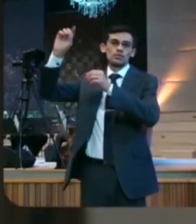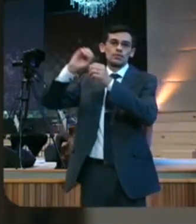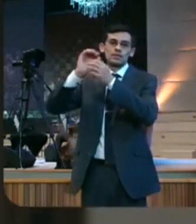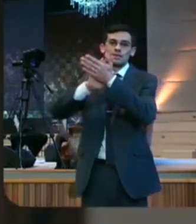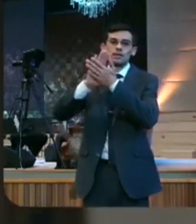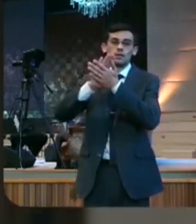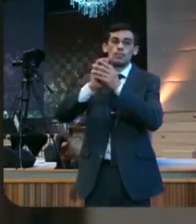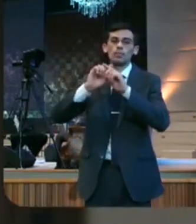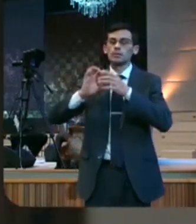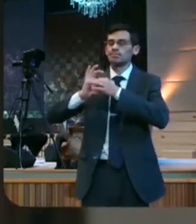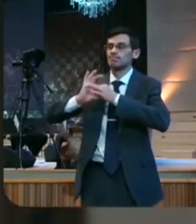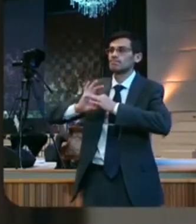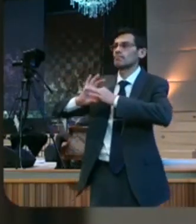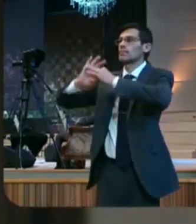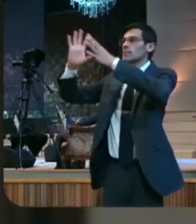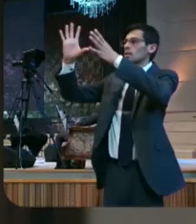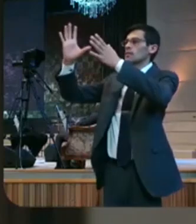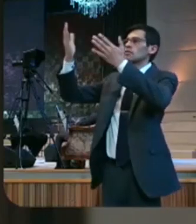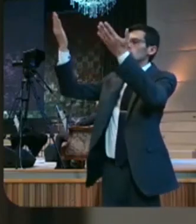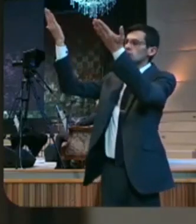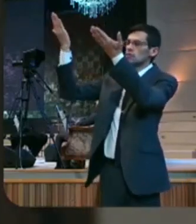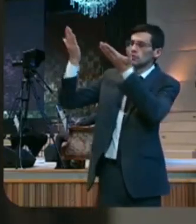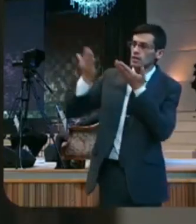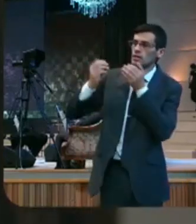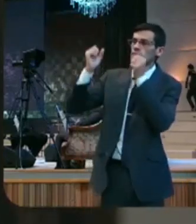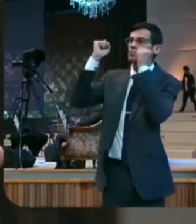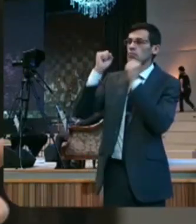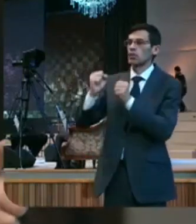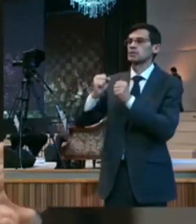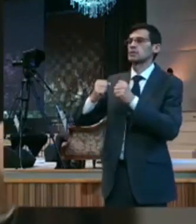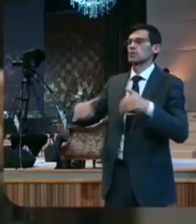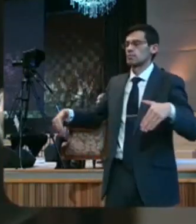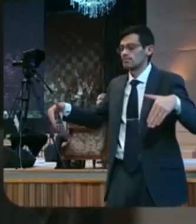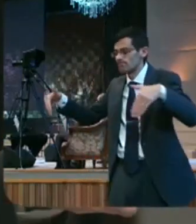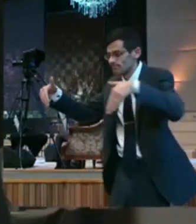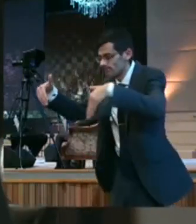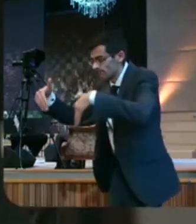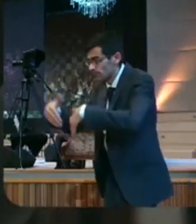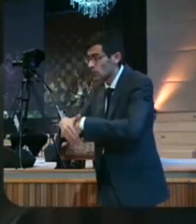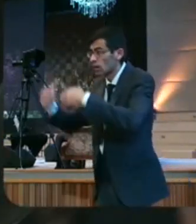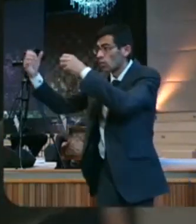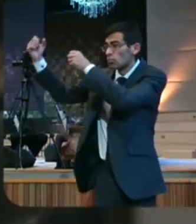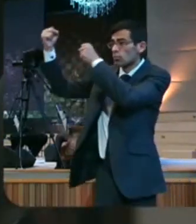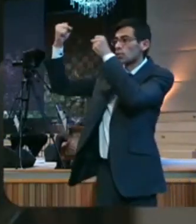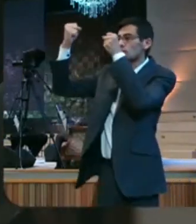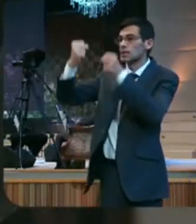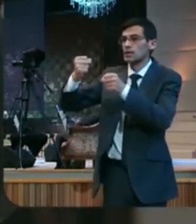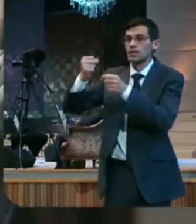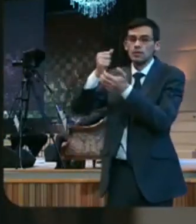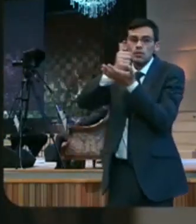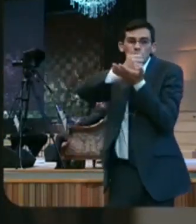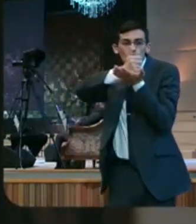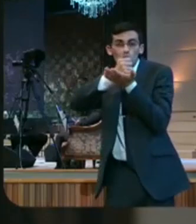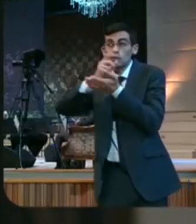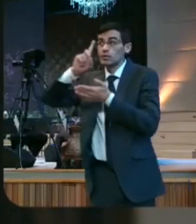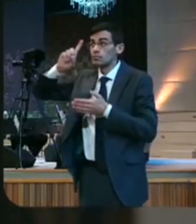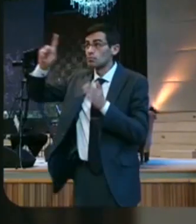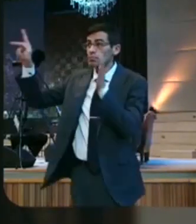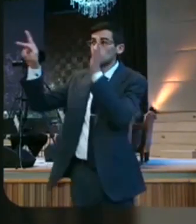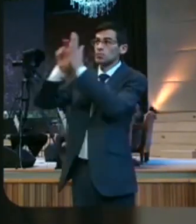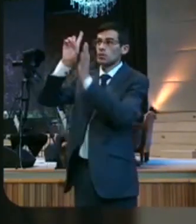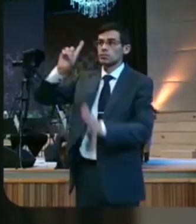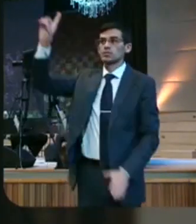É se submeter à autoridade, o domínio, o controle dele na nossa